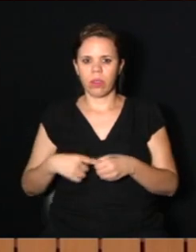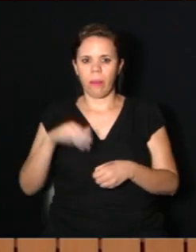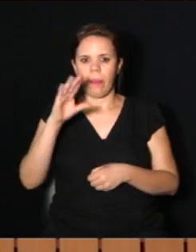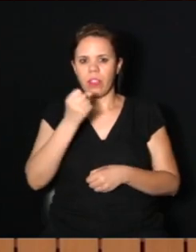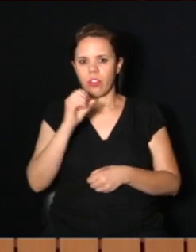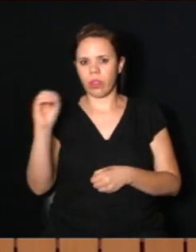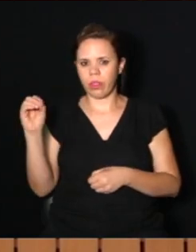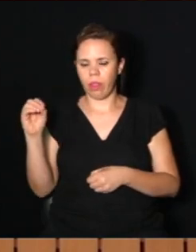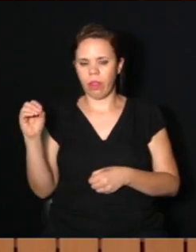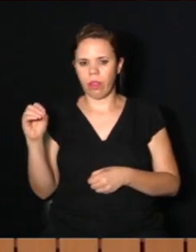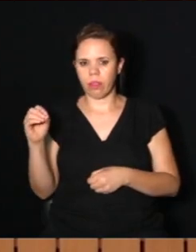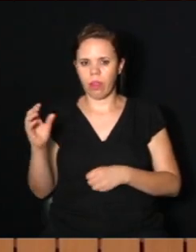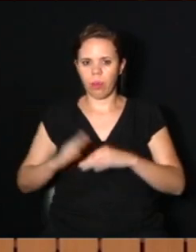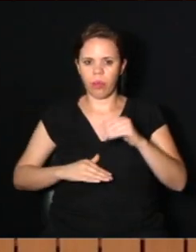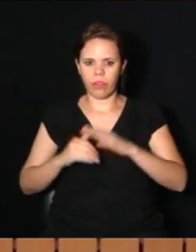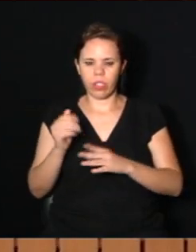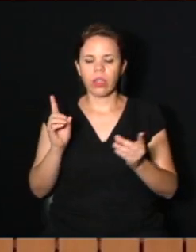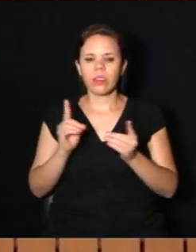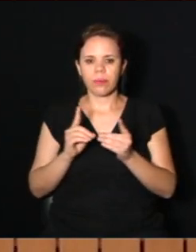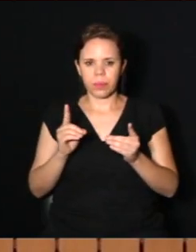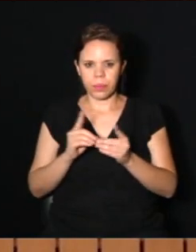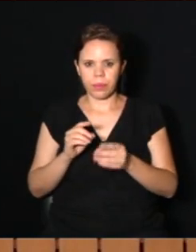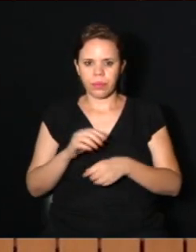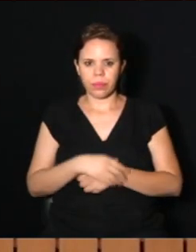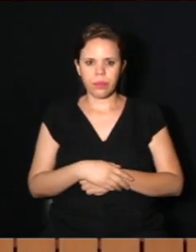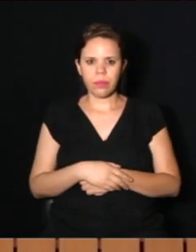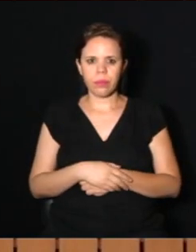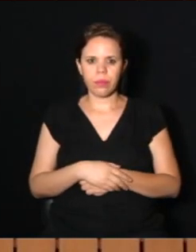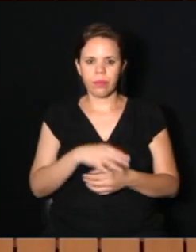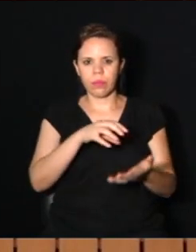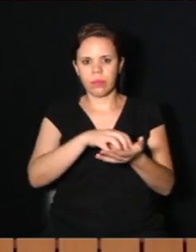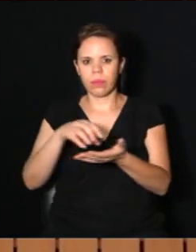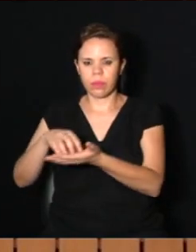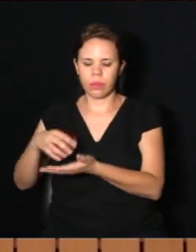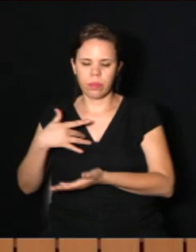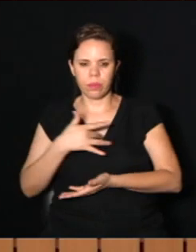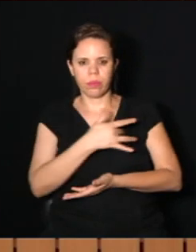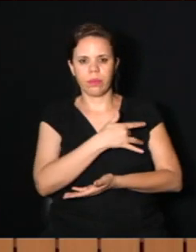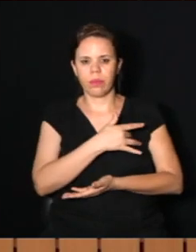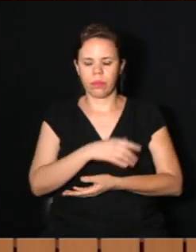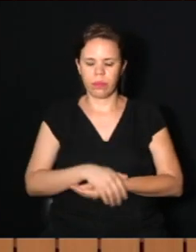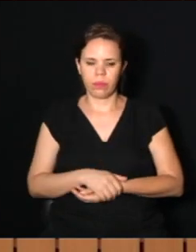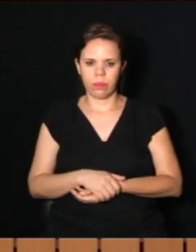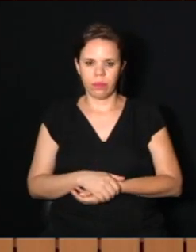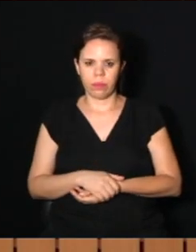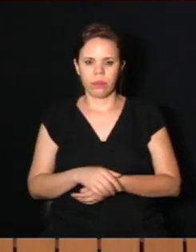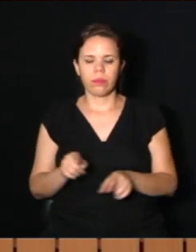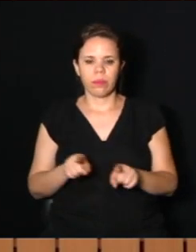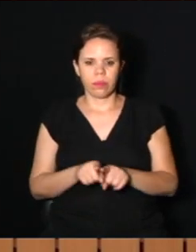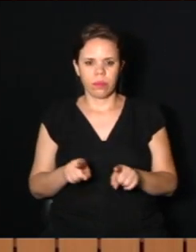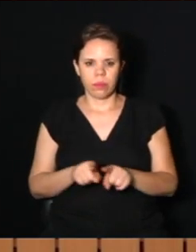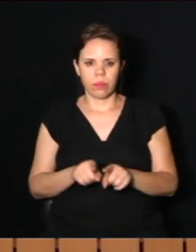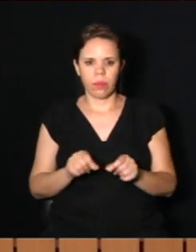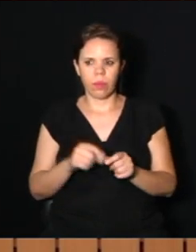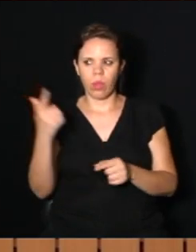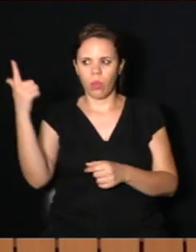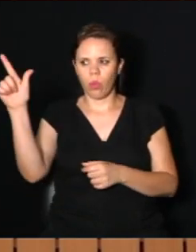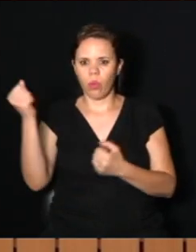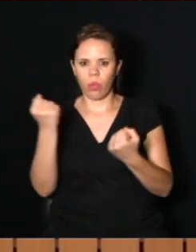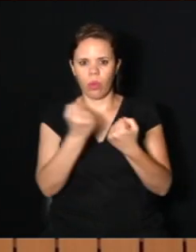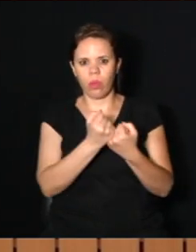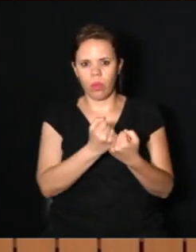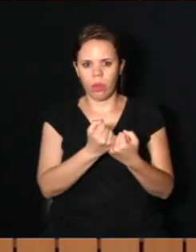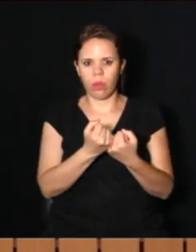80 profissionais que estão atendendo as unidades básicas de saúde, e também compõem outros serviços de